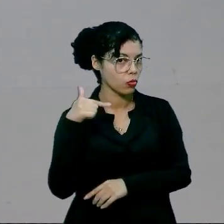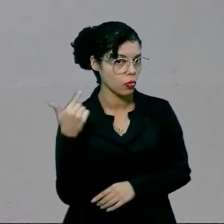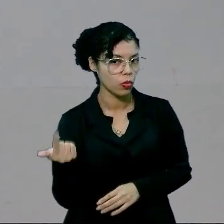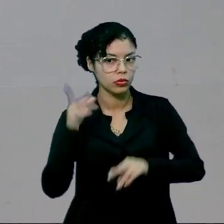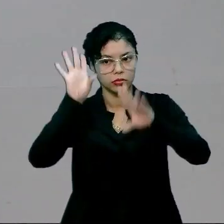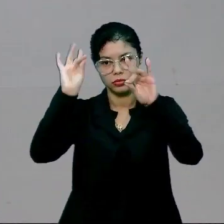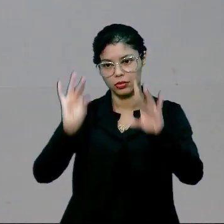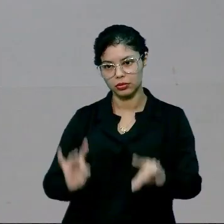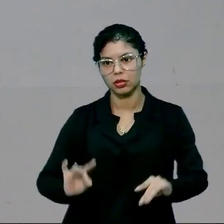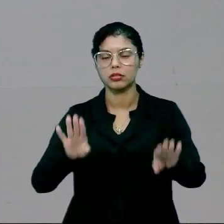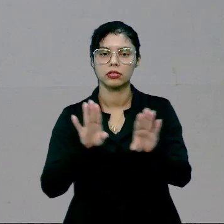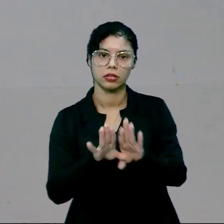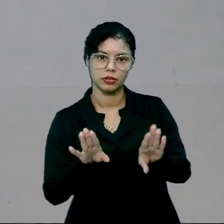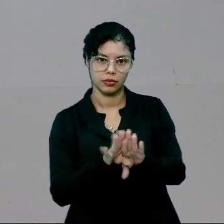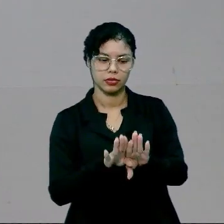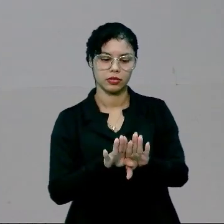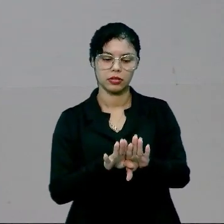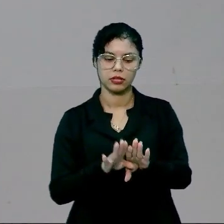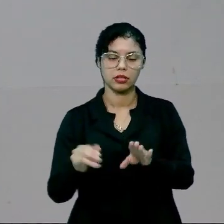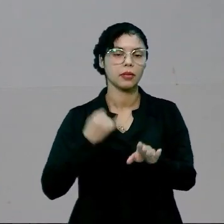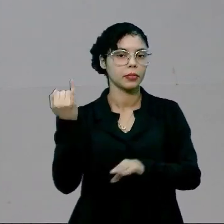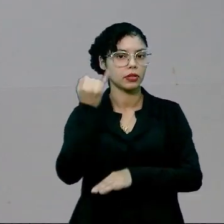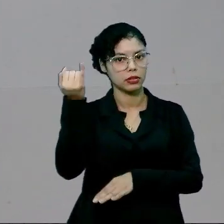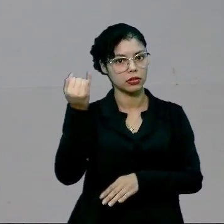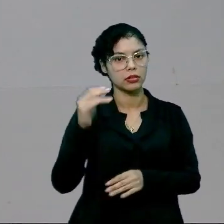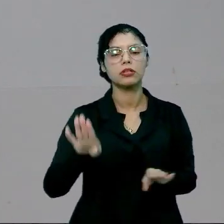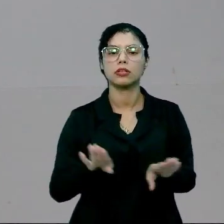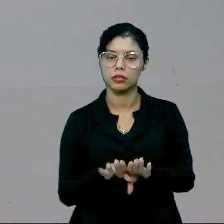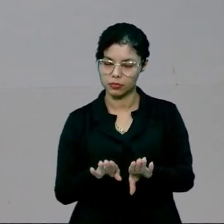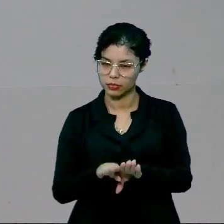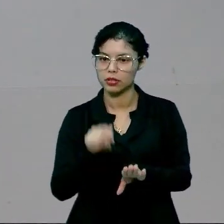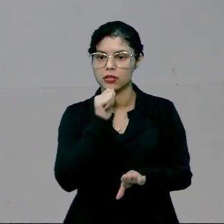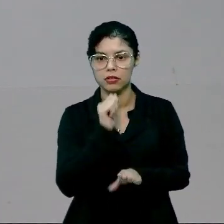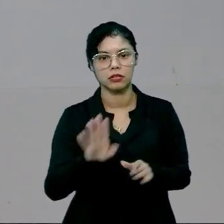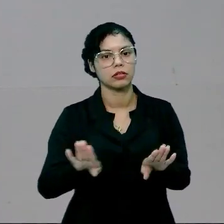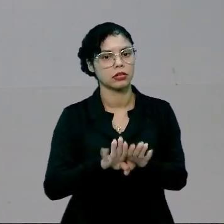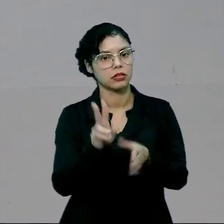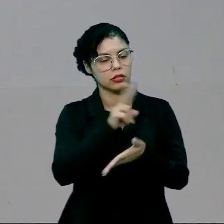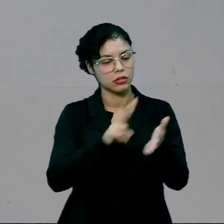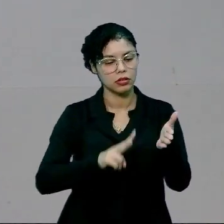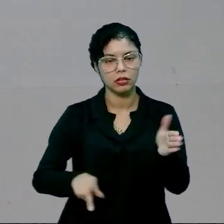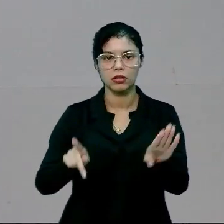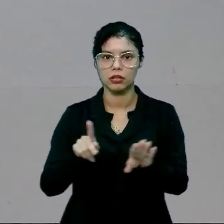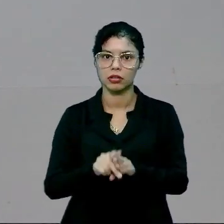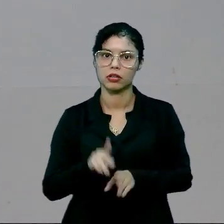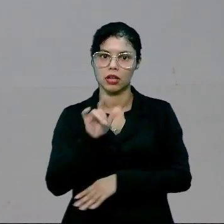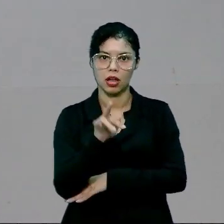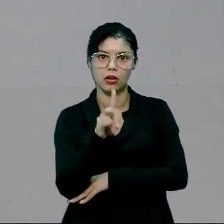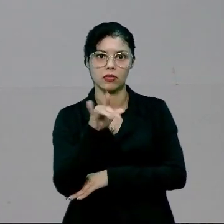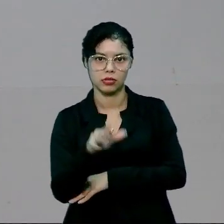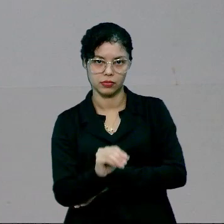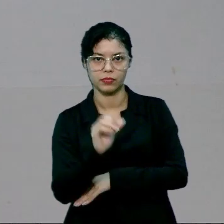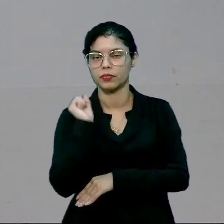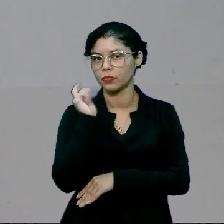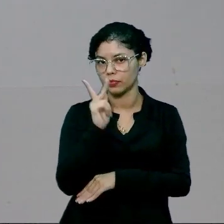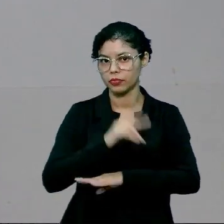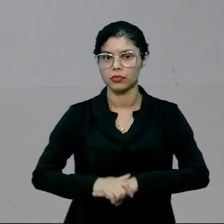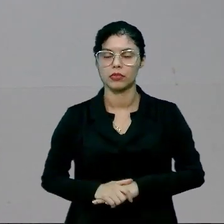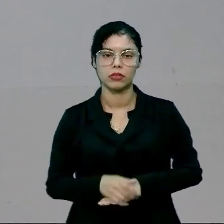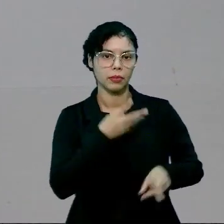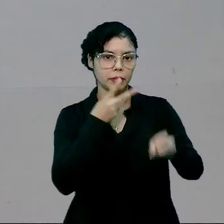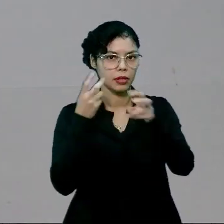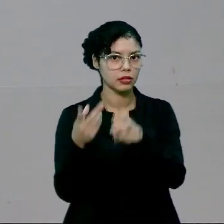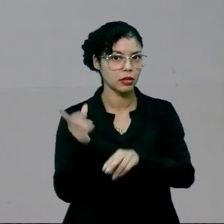outras assim que não deixam de ser importantes e enfatizadas nas obras, inclusive de Aloysio de Azevedo, tá?